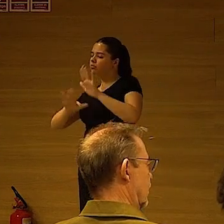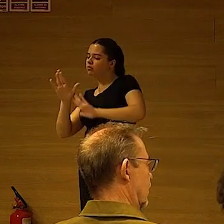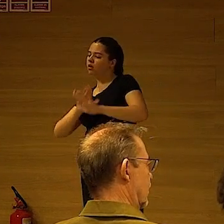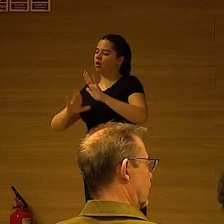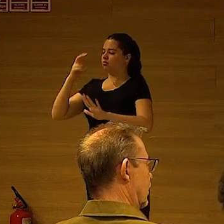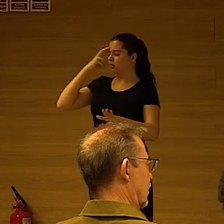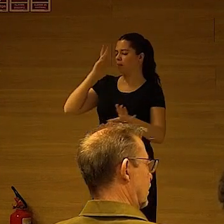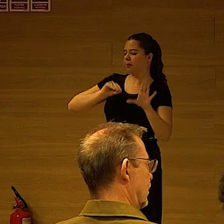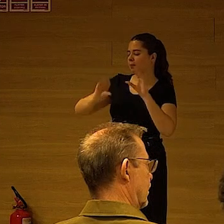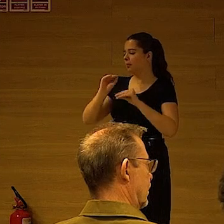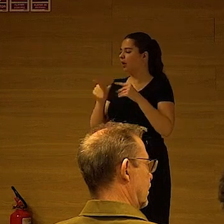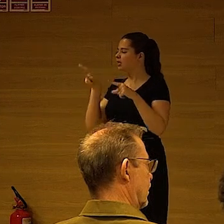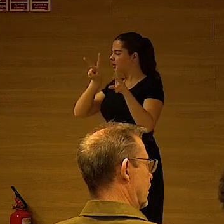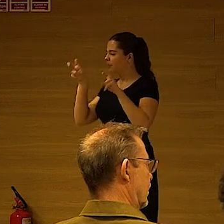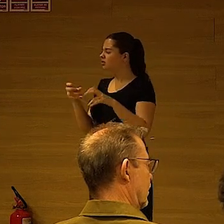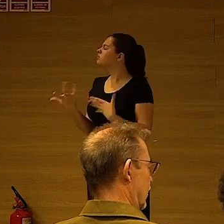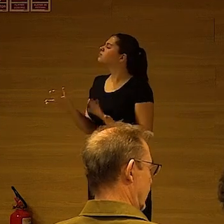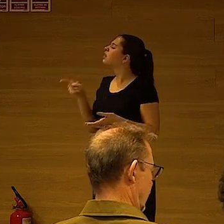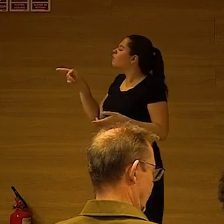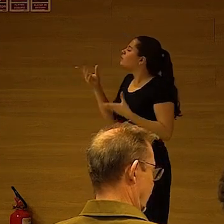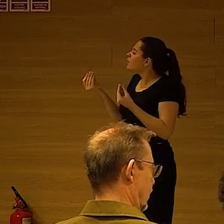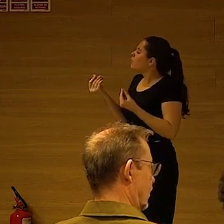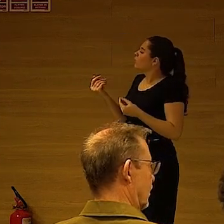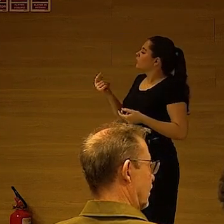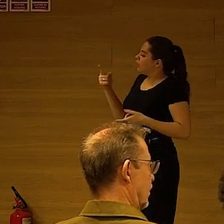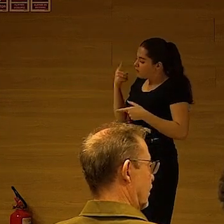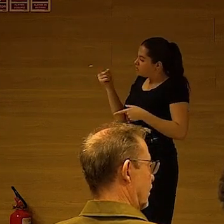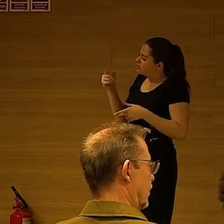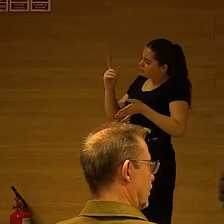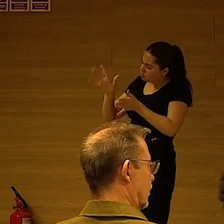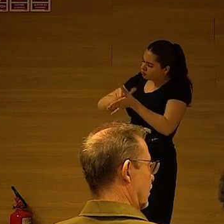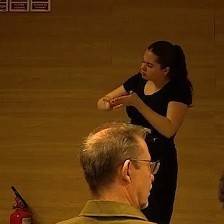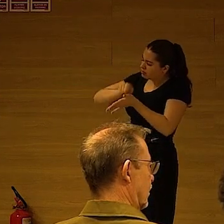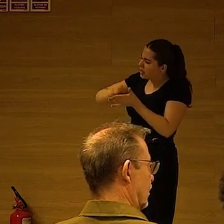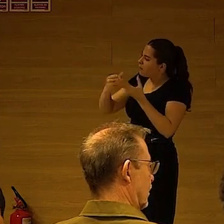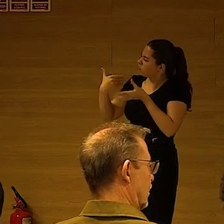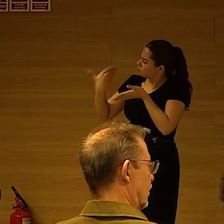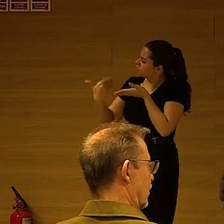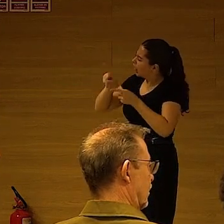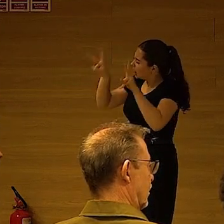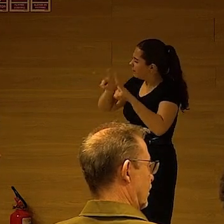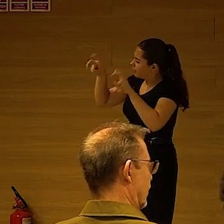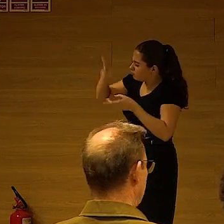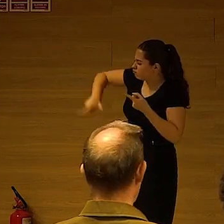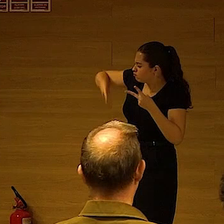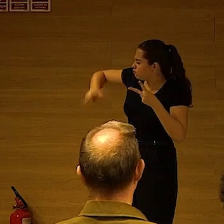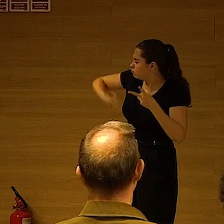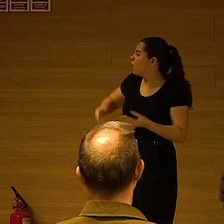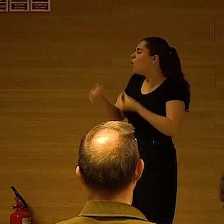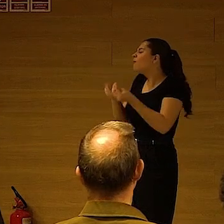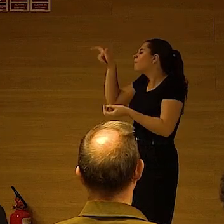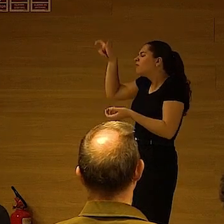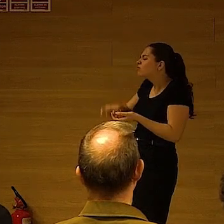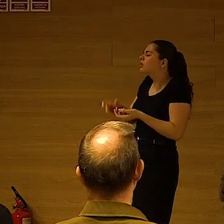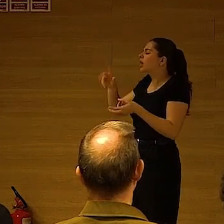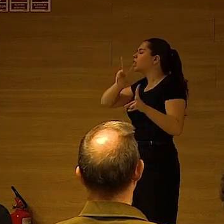temática. João, você tem essa temática muito presente, muito reconhecida na tua literatura. Como é para você tratar esse tema,